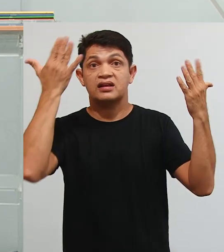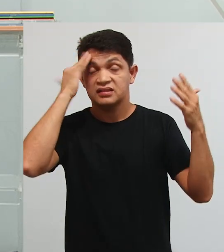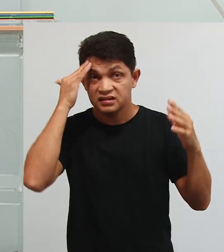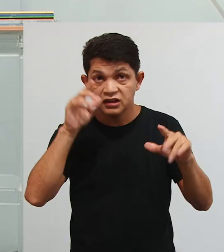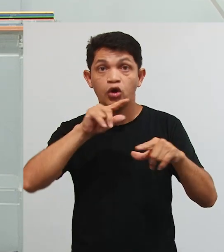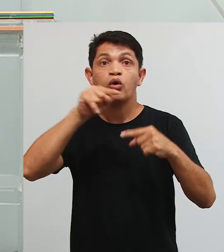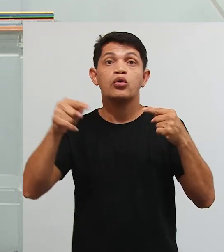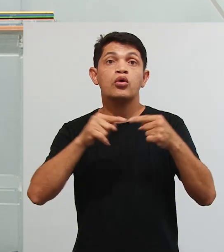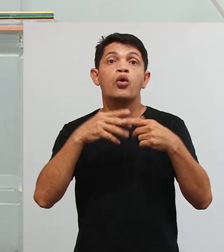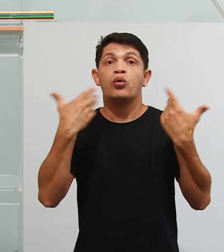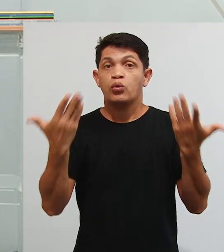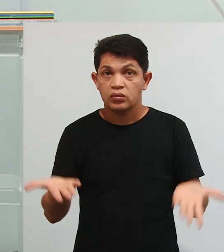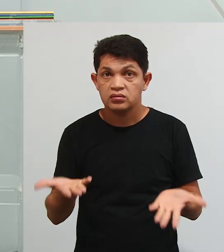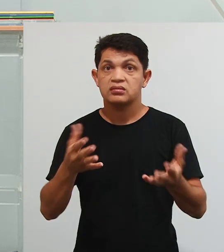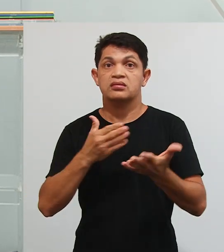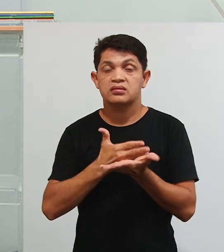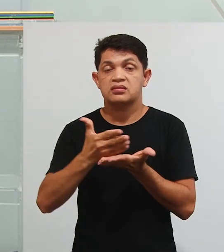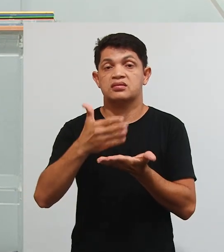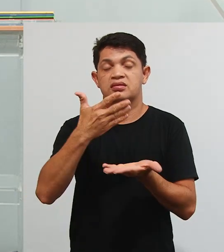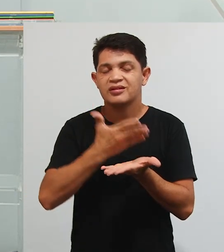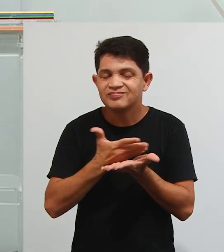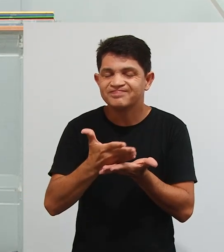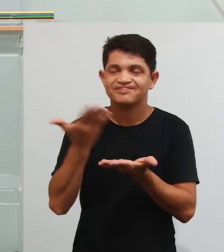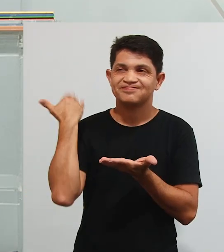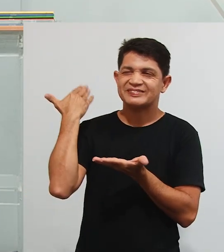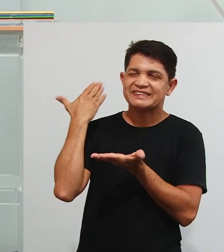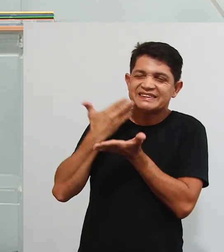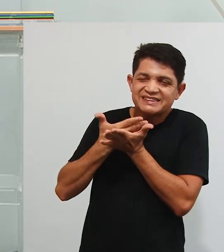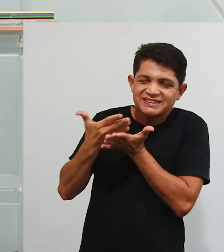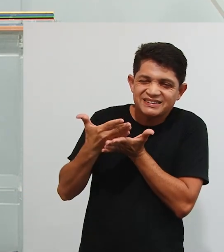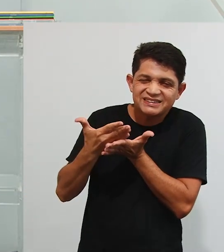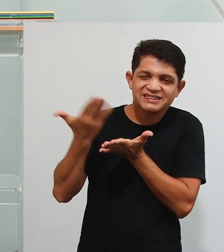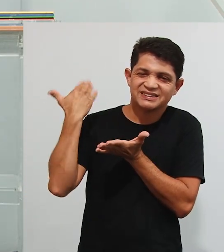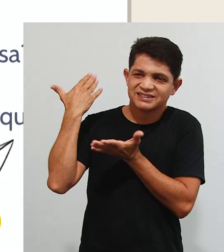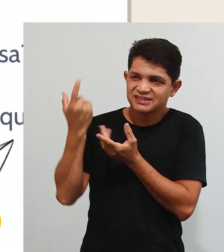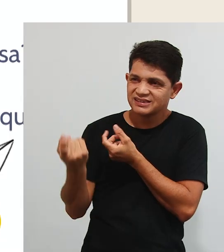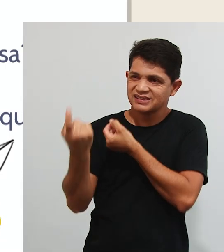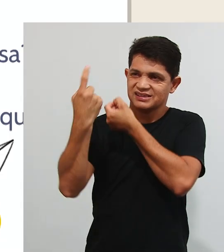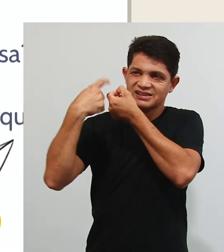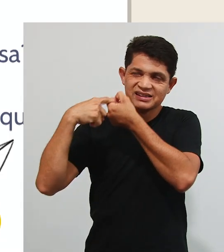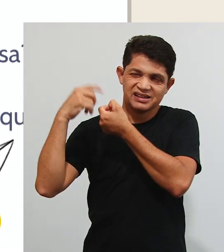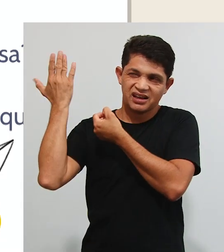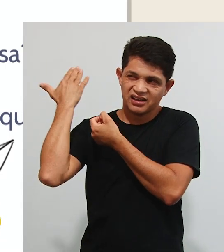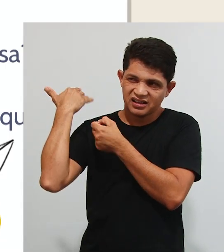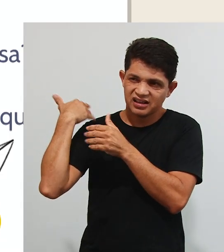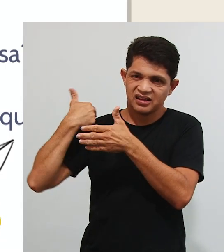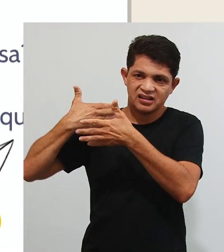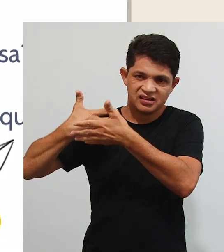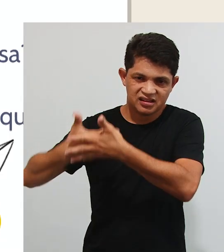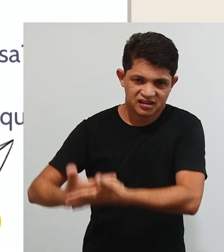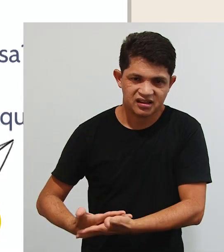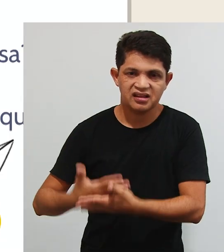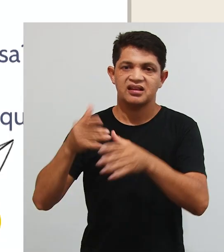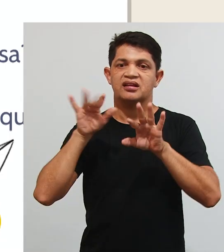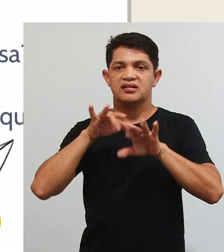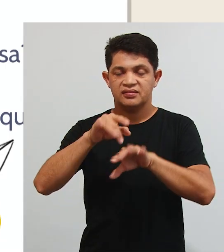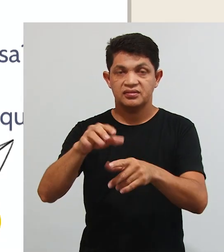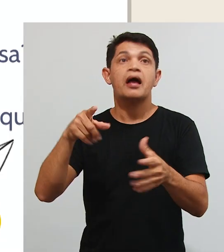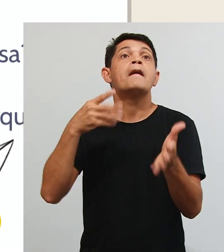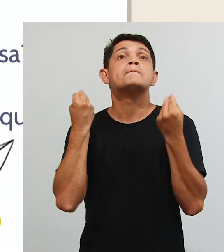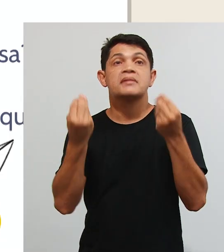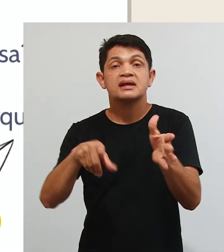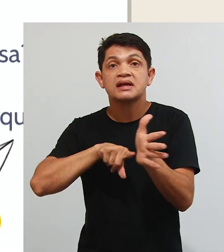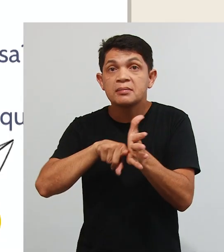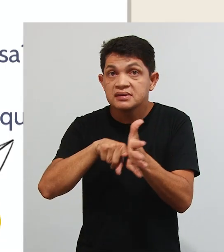uma recomendação que a gente pode dar já de início, assim, bem no comecinho, vamos lá anotar? Então, você tem que responder essas perguntinhas. Para que se faz a